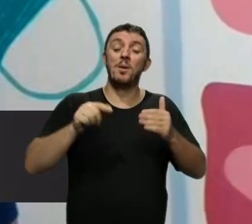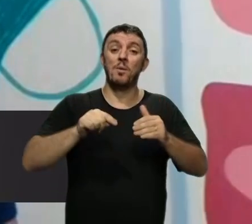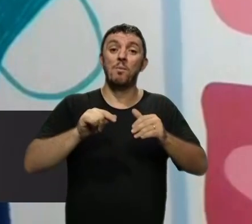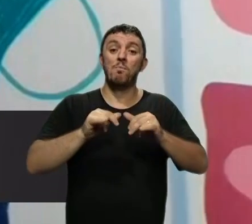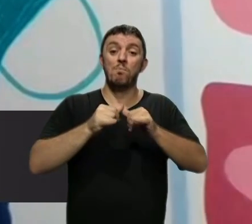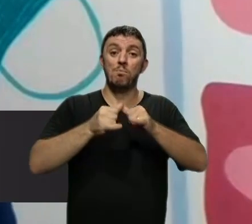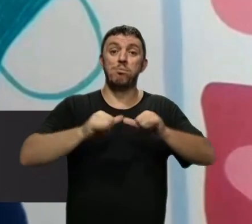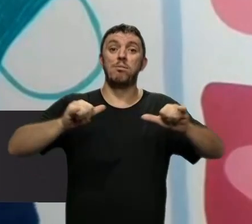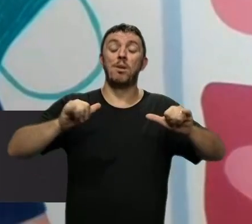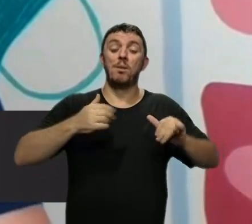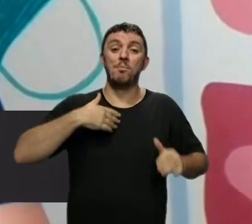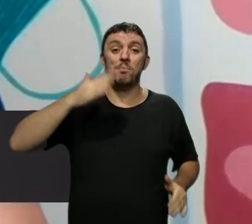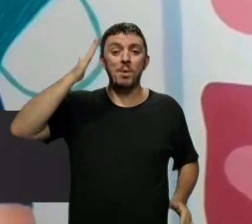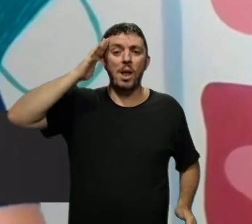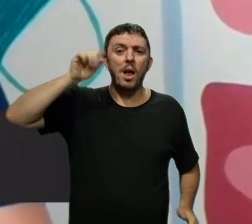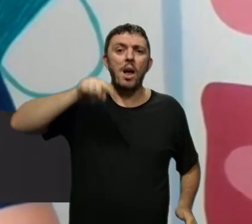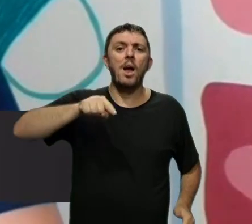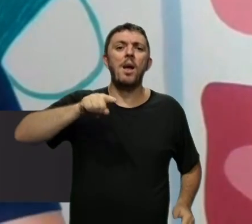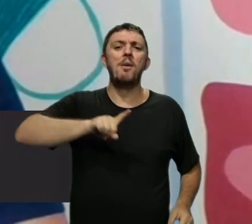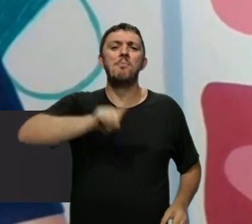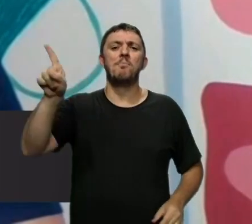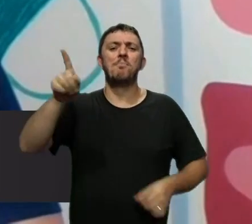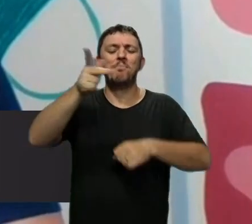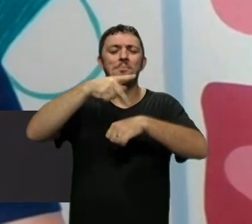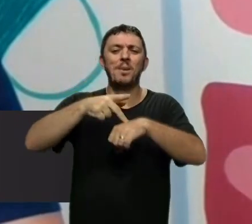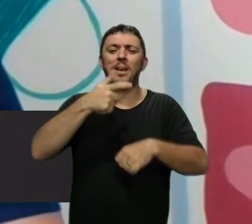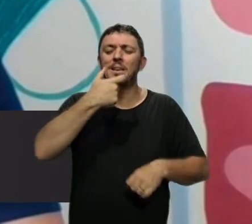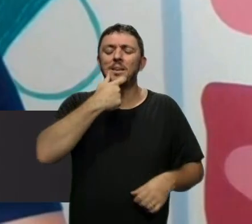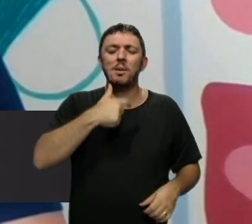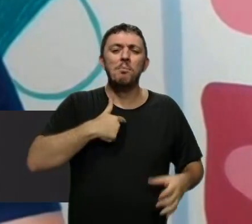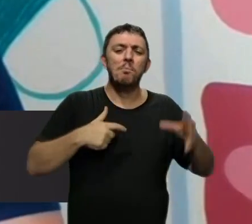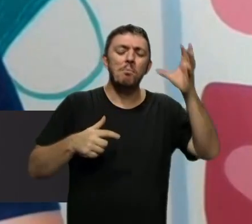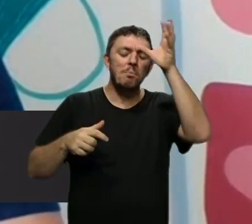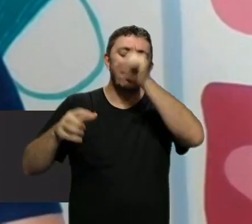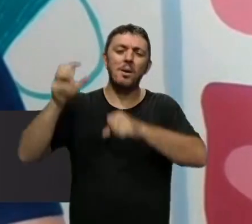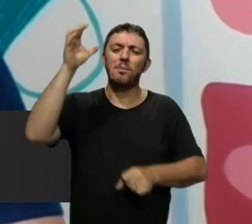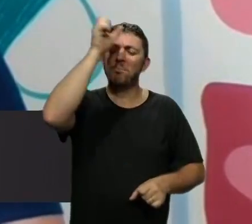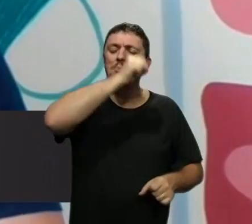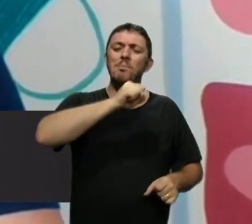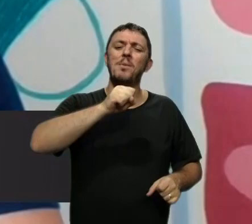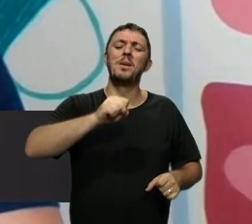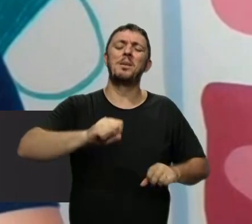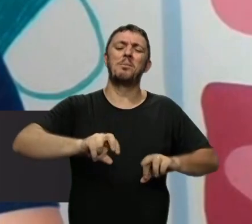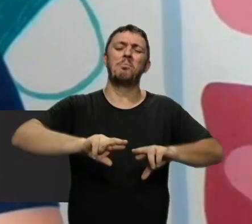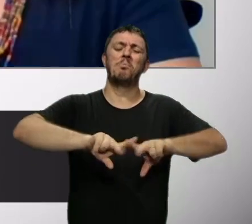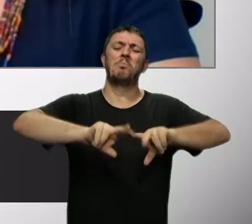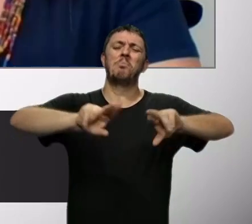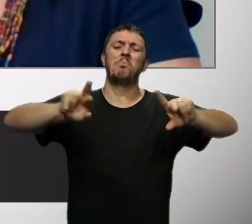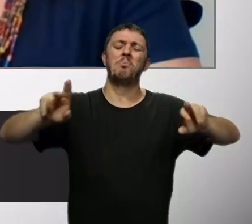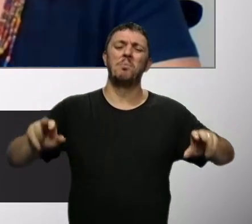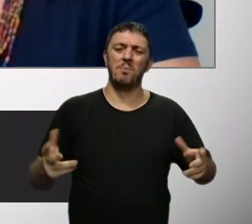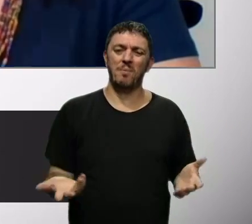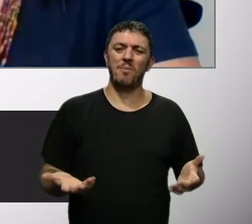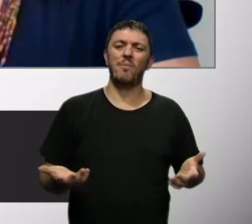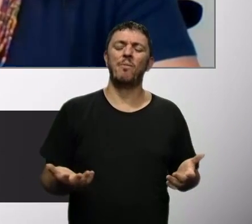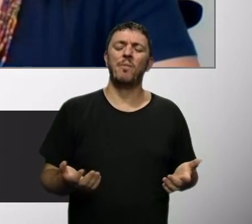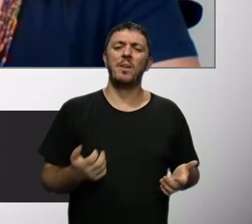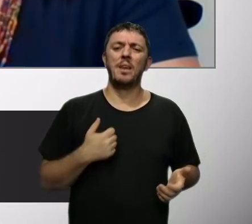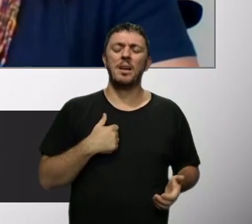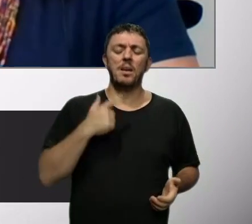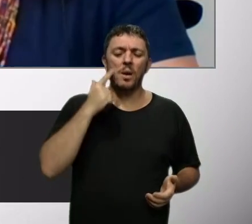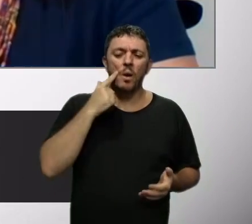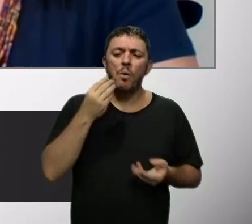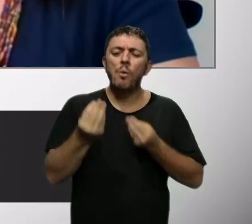que é esse saber que eu aprendi lá. Então eu aprendi muito sobre como é que a